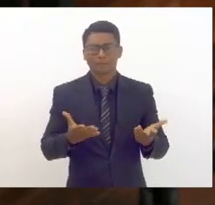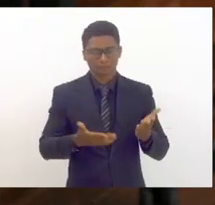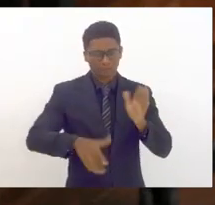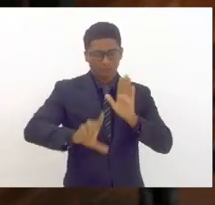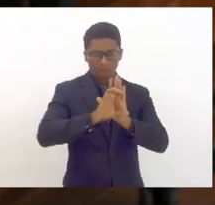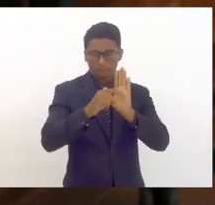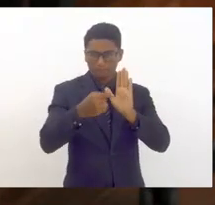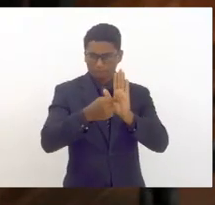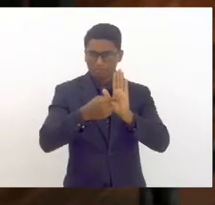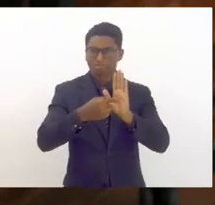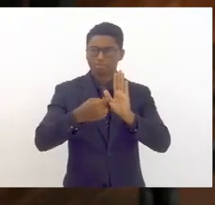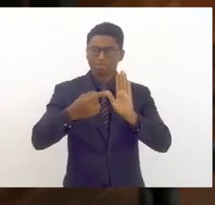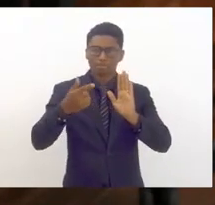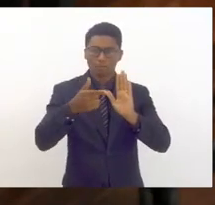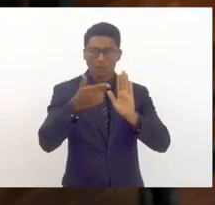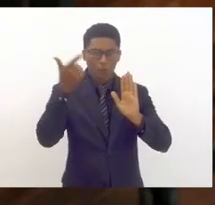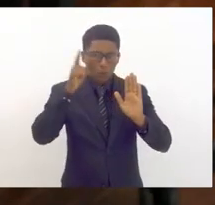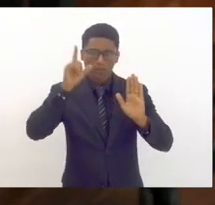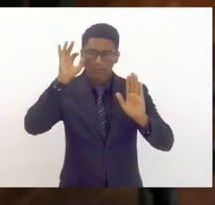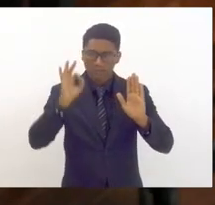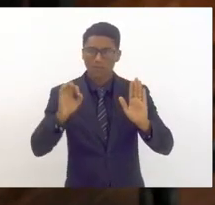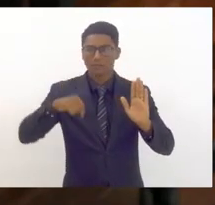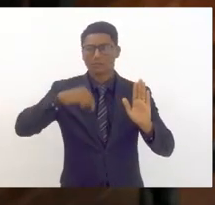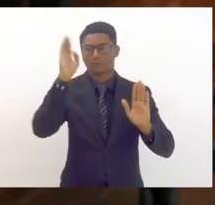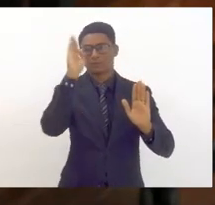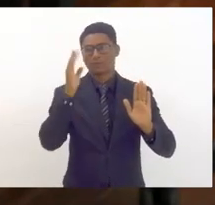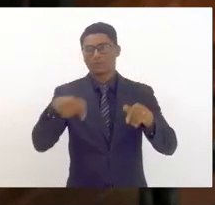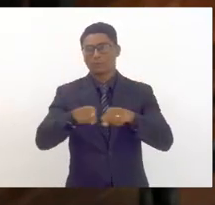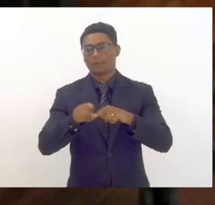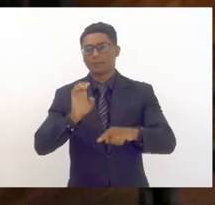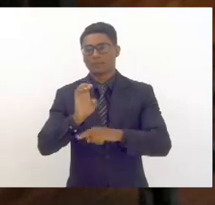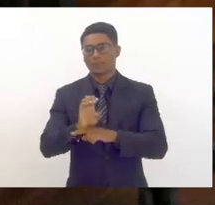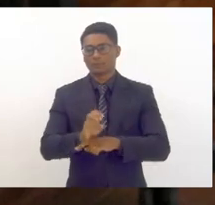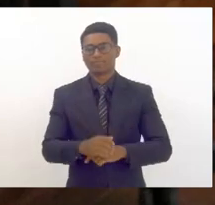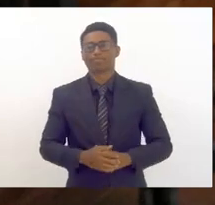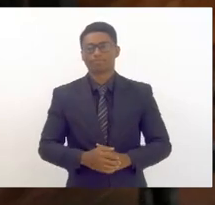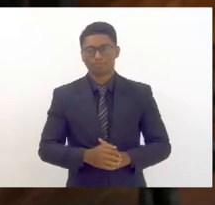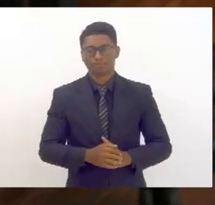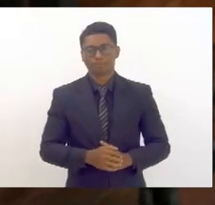fato, implementado no nosso país, no nosso Estado.